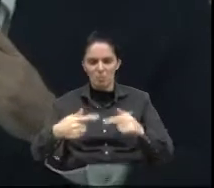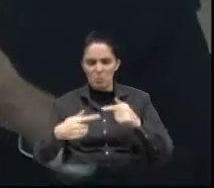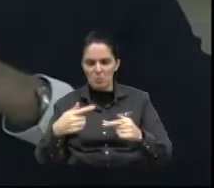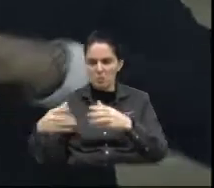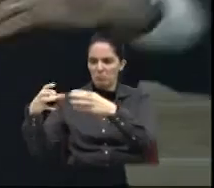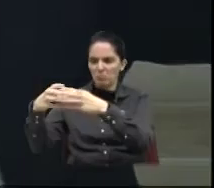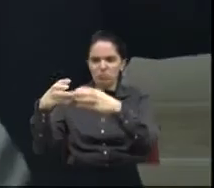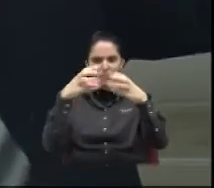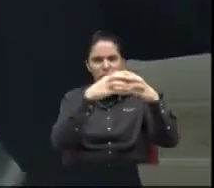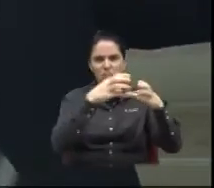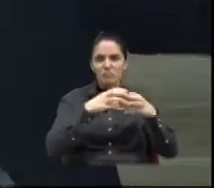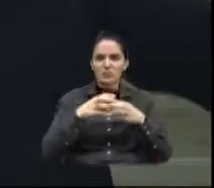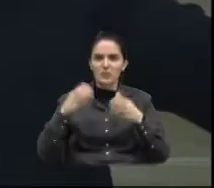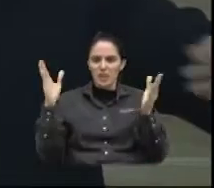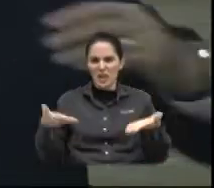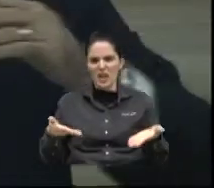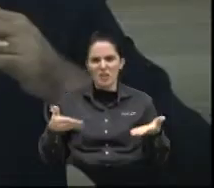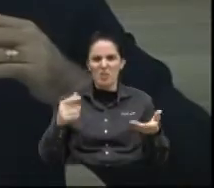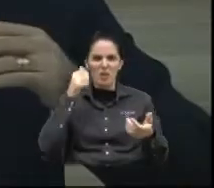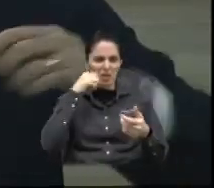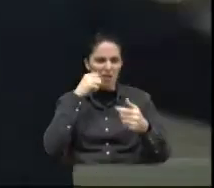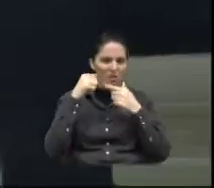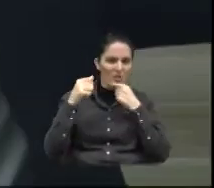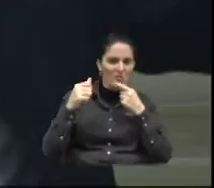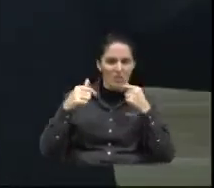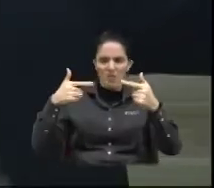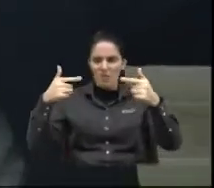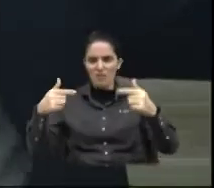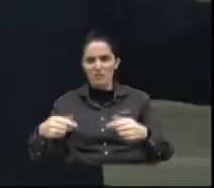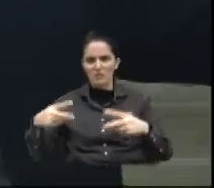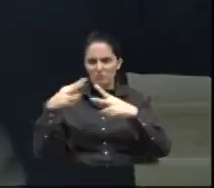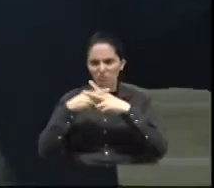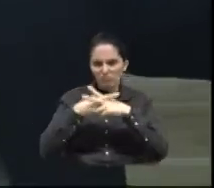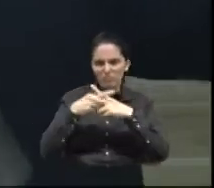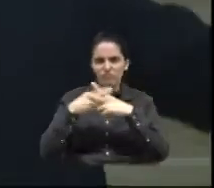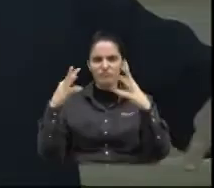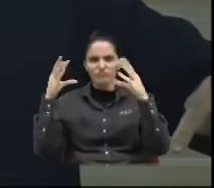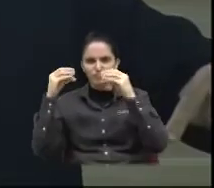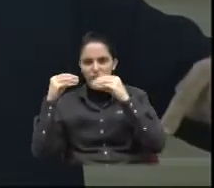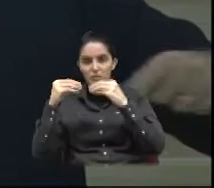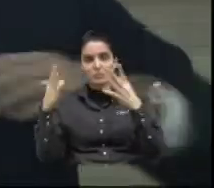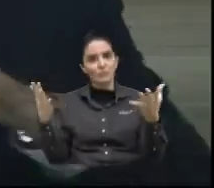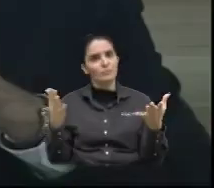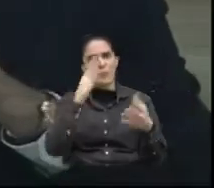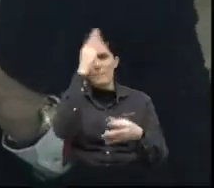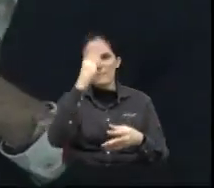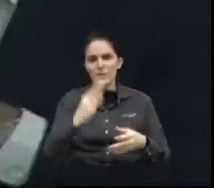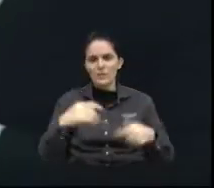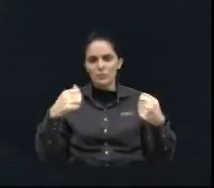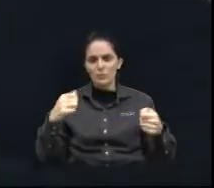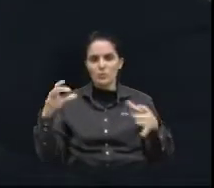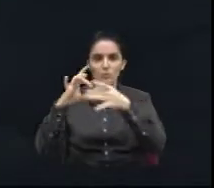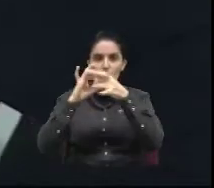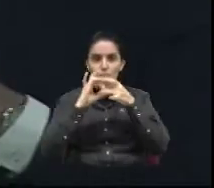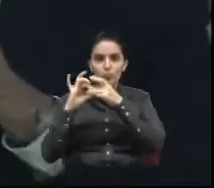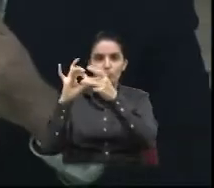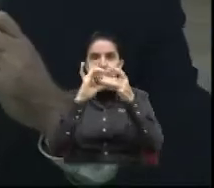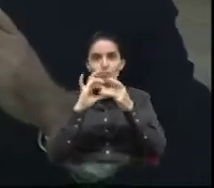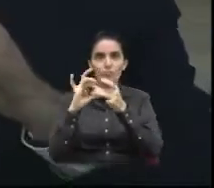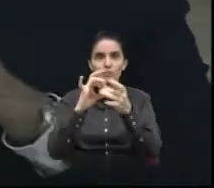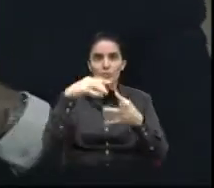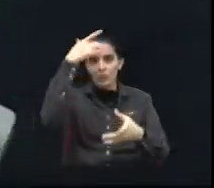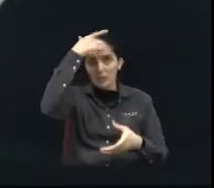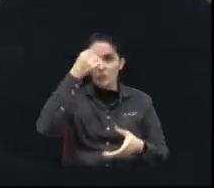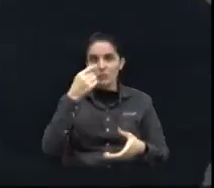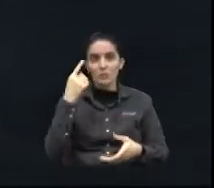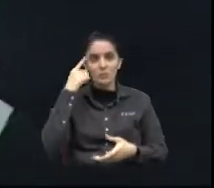que agora é de r teológica num momento em que o brasil deve se unir eu tô aqui nessa casa escutei que eu